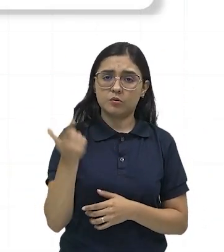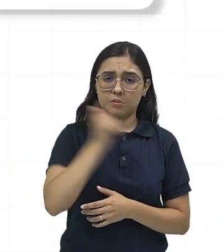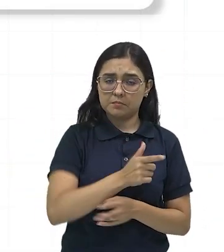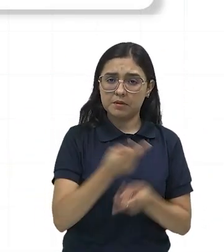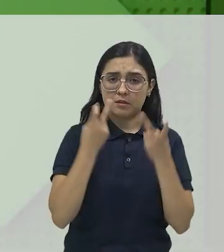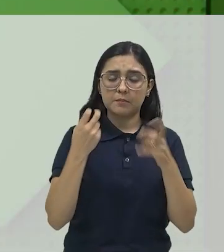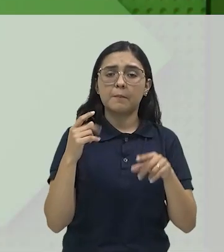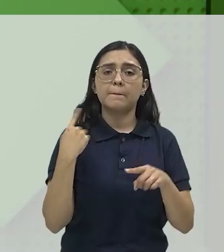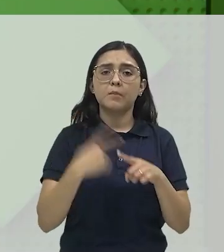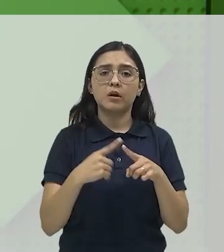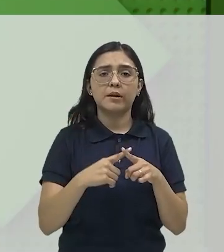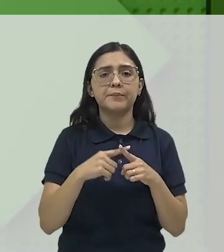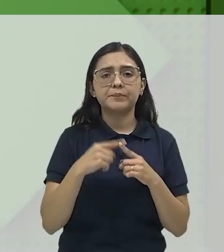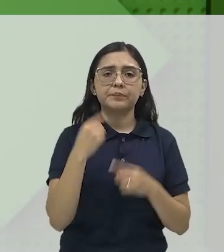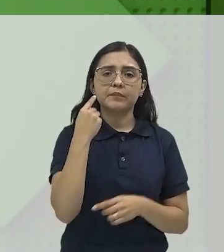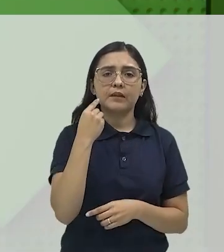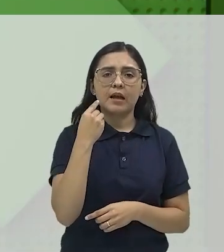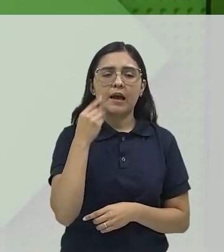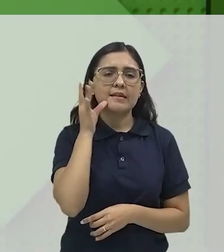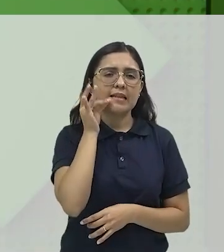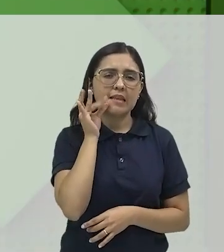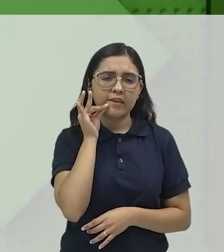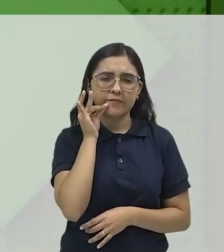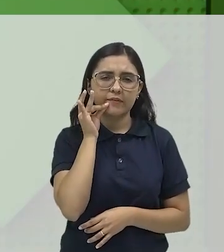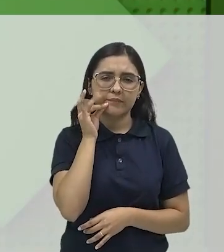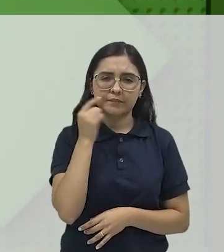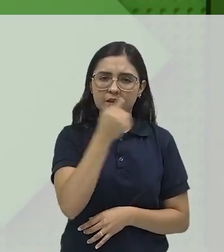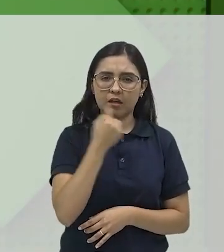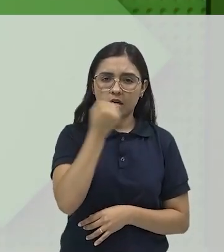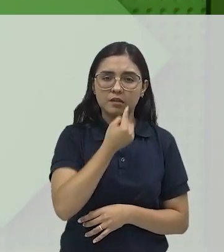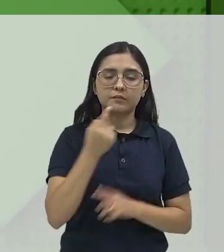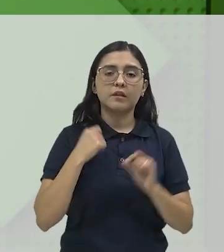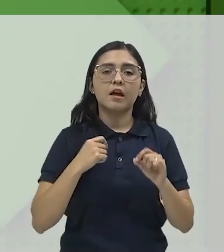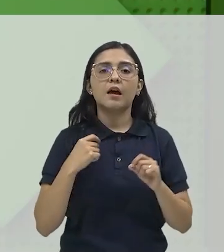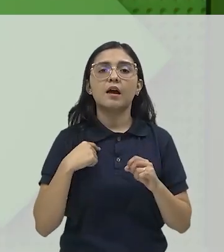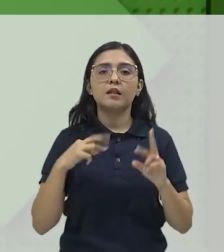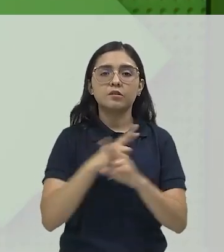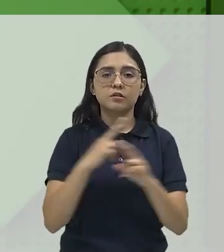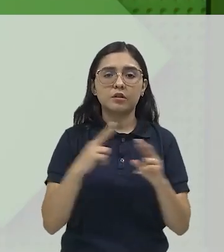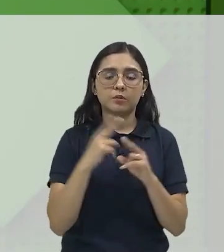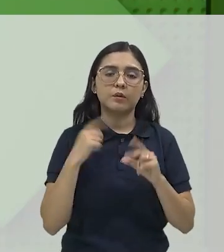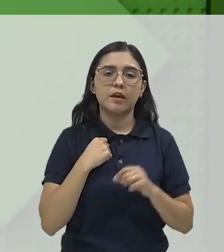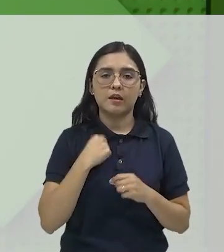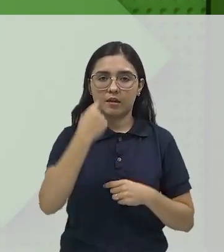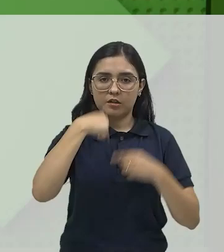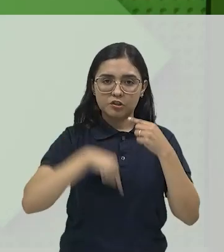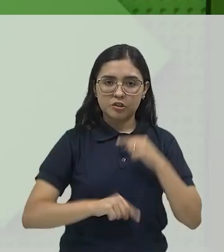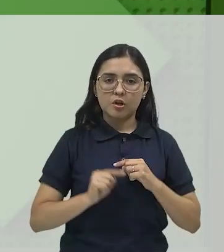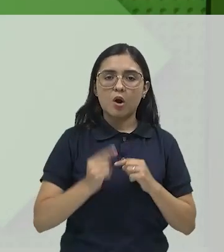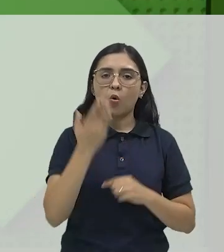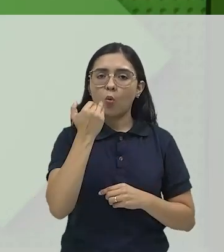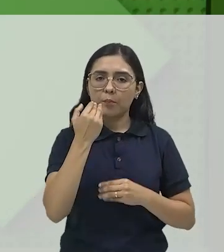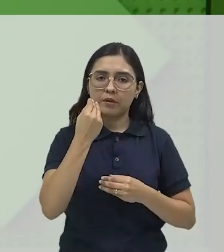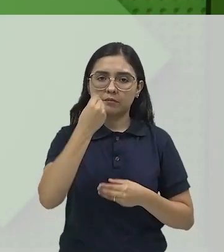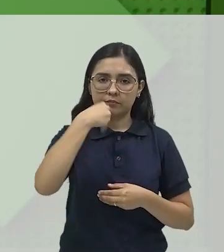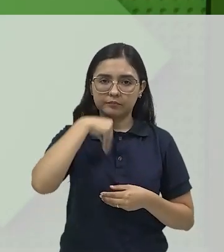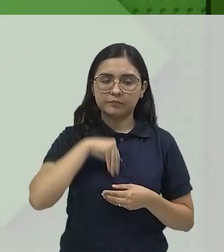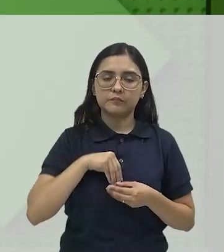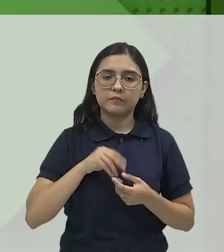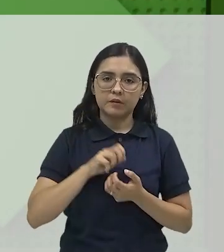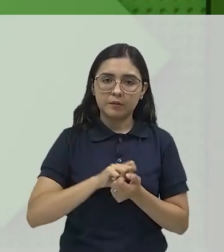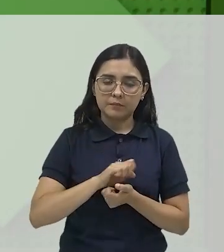saliva, ela está relacionada com a digestão dos alimentos, não é? Então, ela é colocada